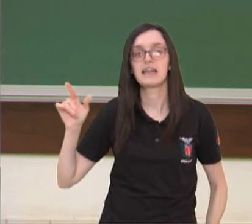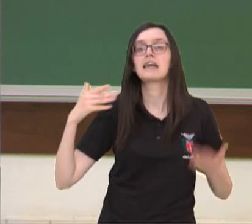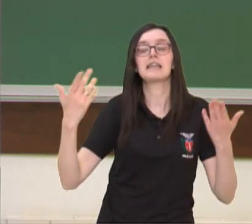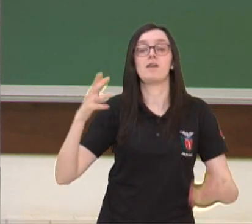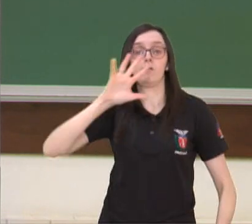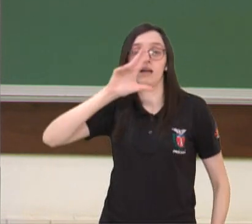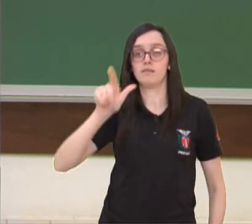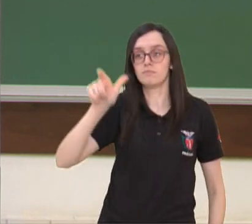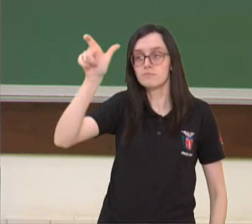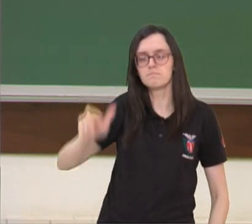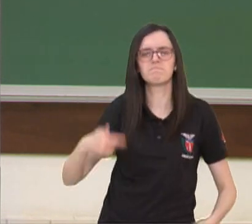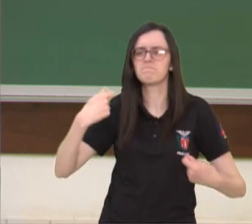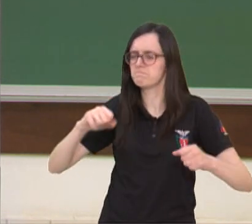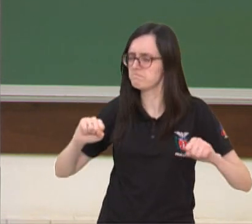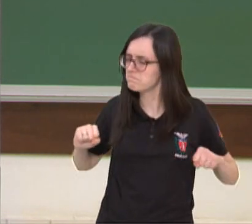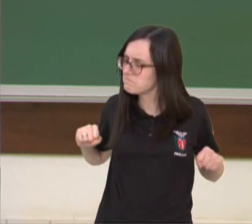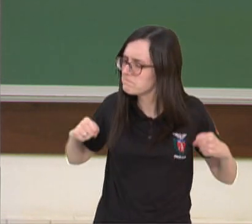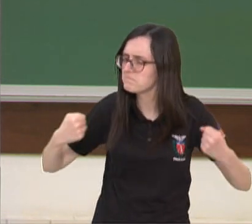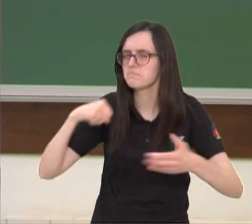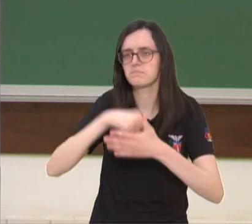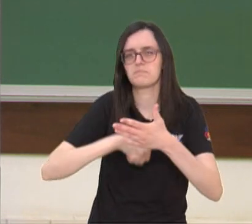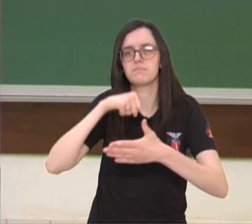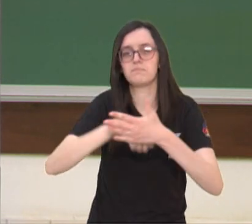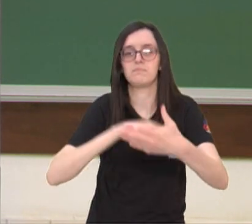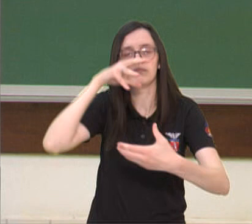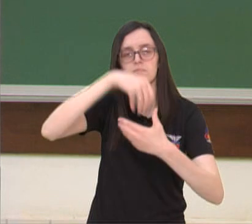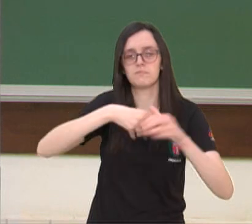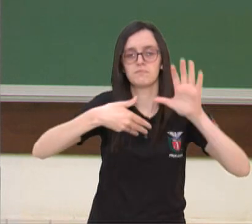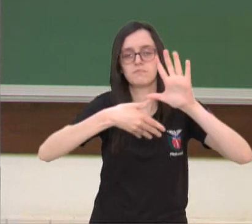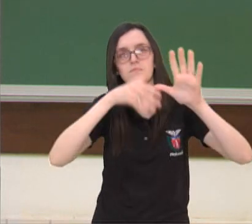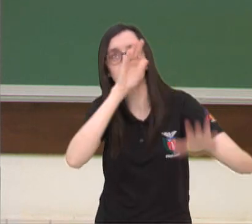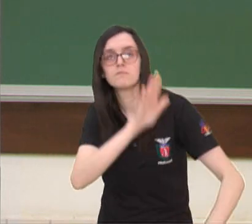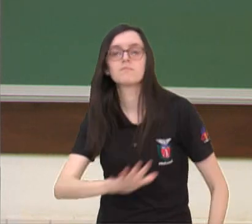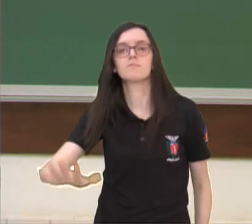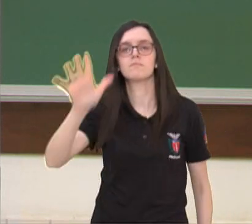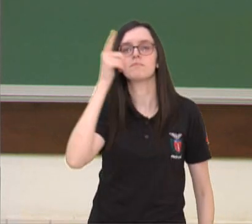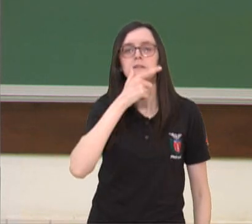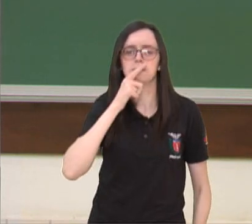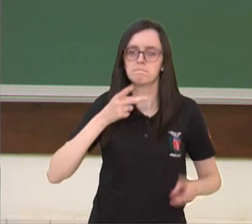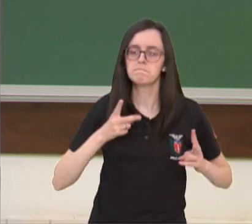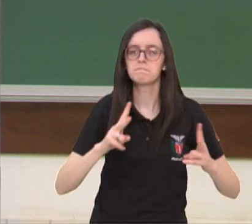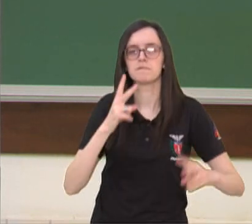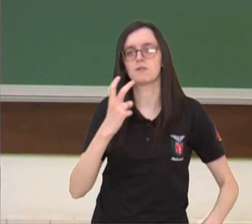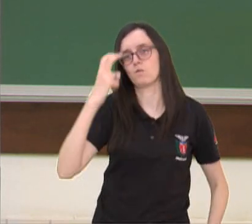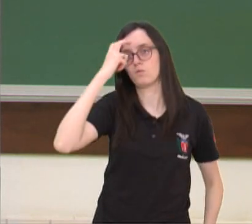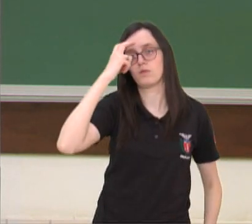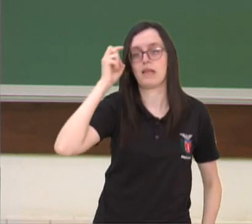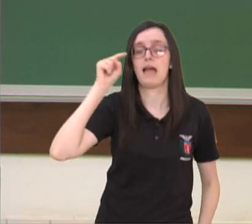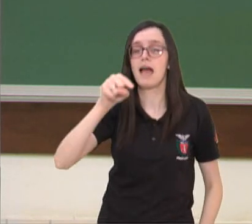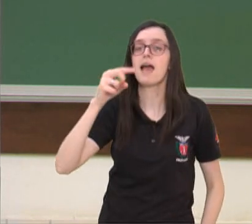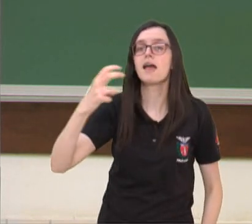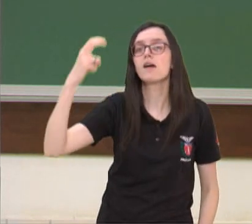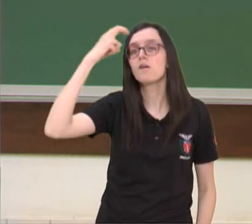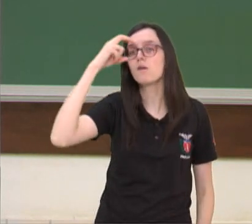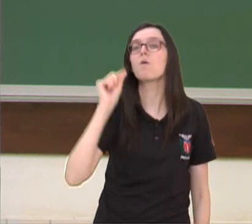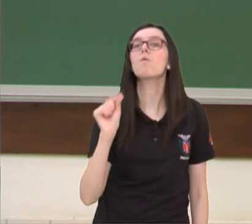teve que lutar dentro aqui do Novo Mundo para permanecer a sua cultura. E essa cultura